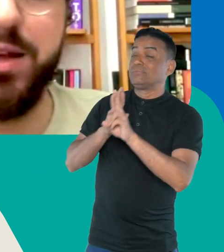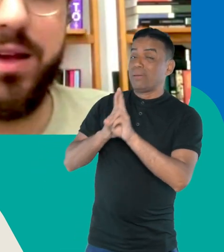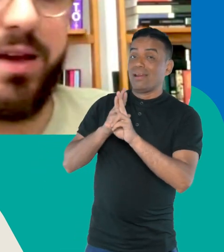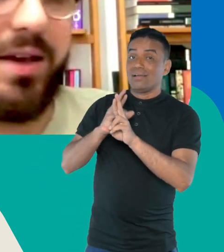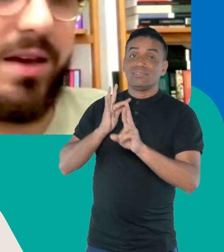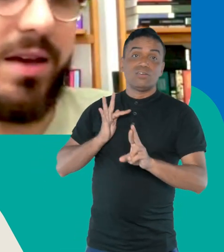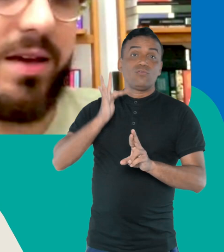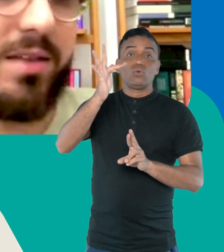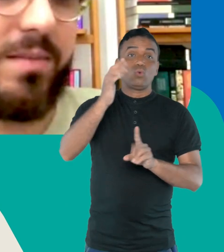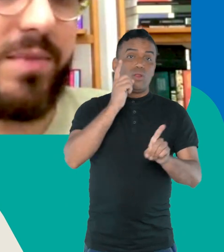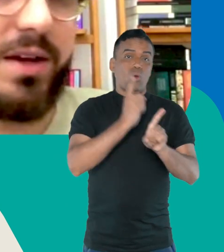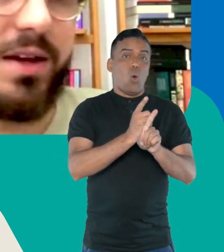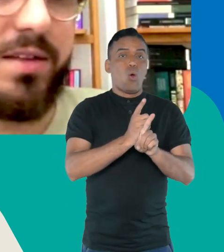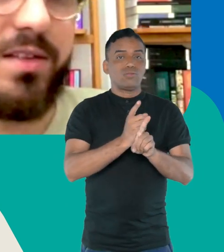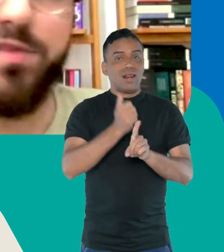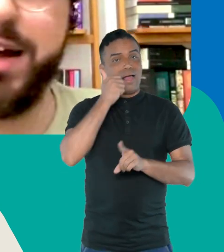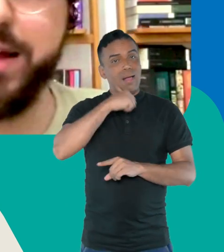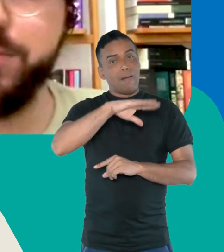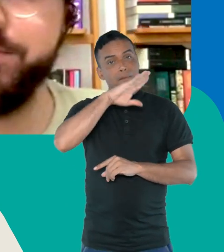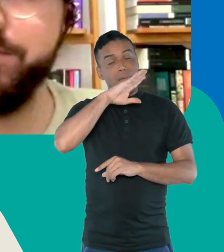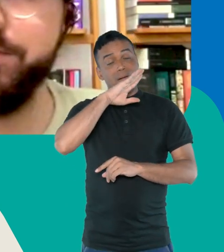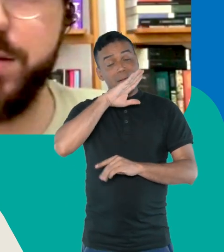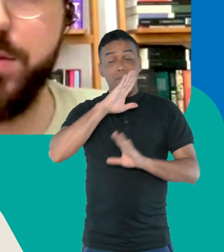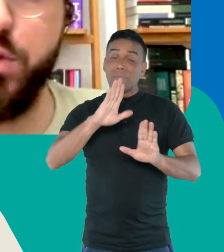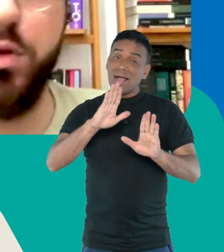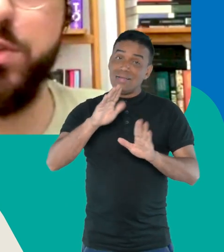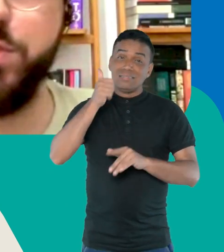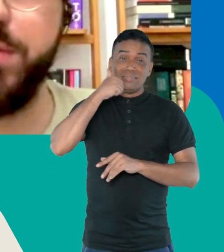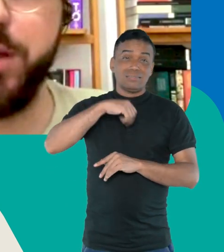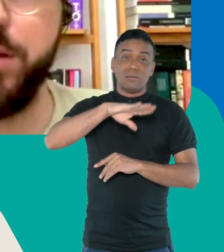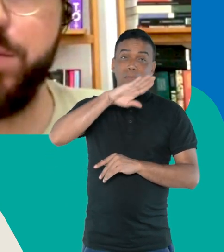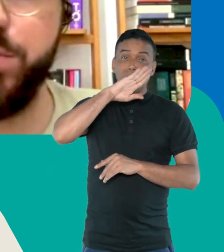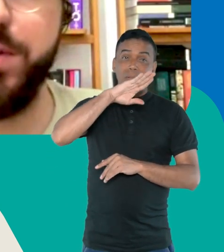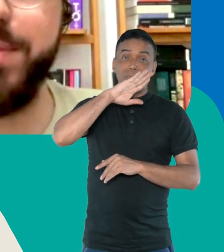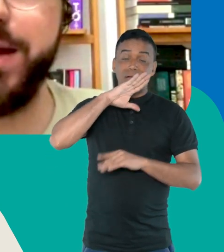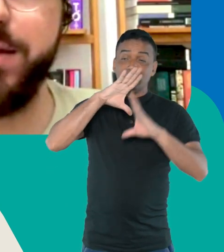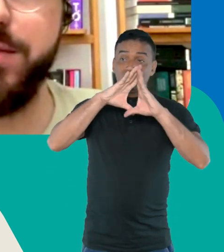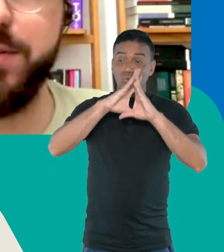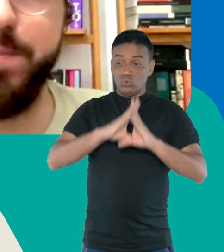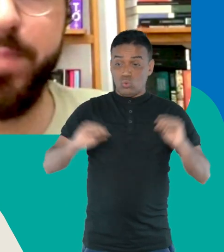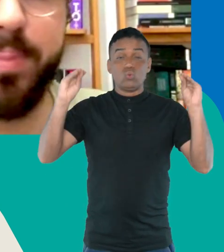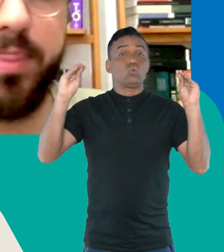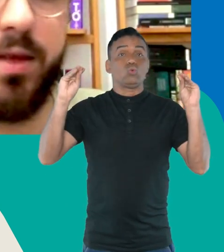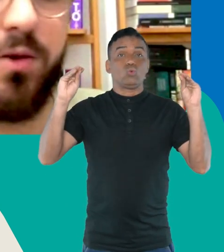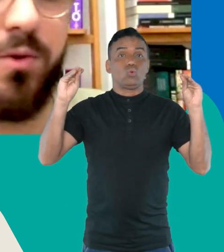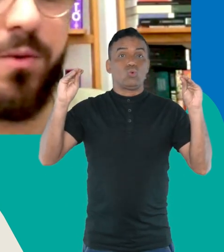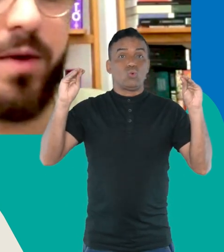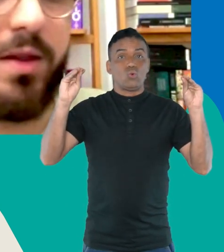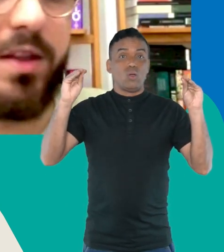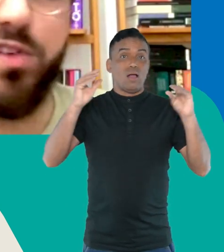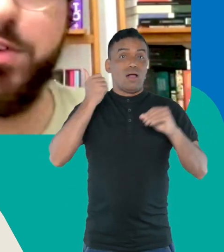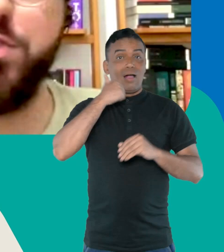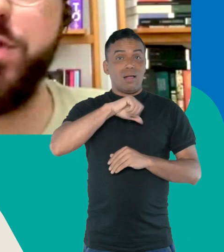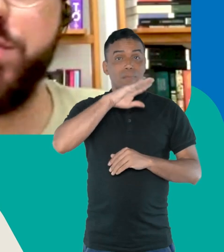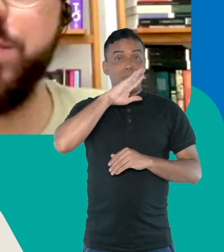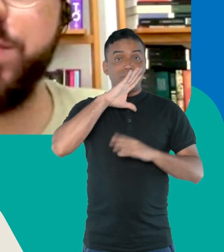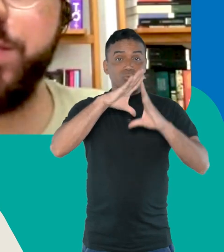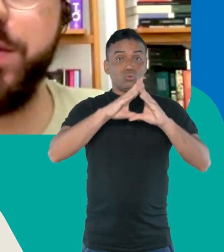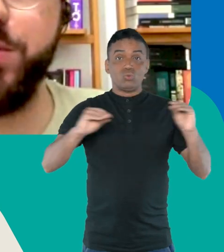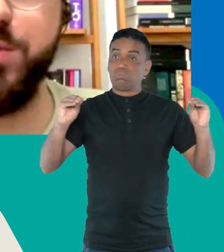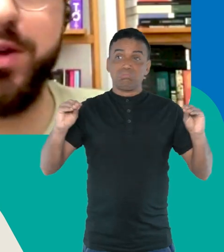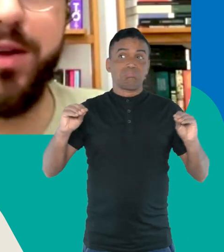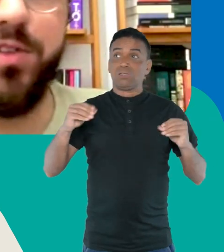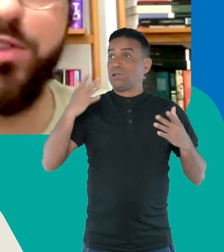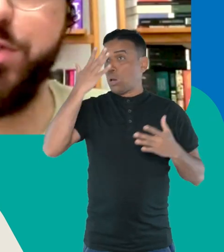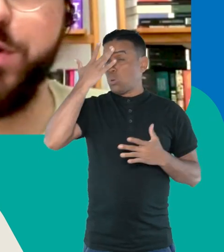encontrá-la. Essa mãe, ela se vai, some de repente, desaparece, não deixa vestígios